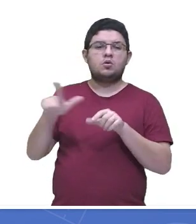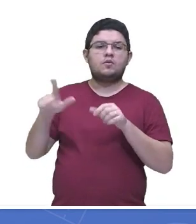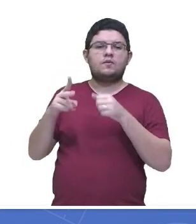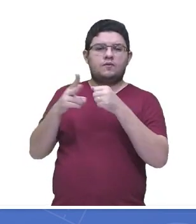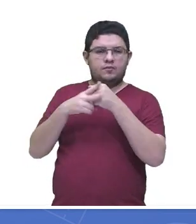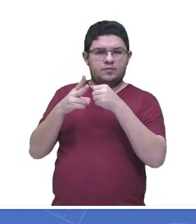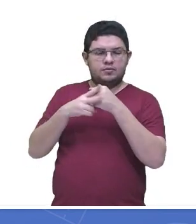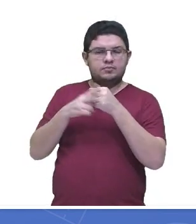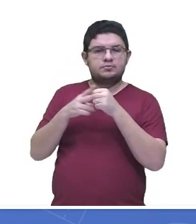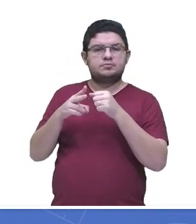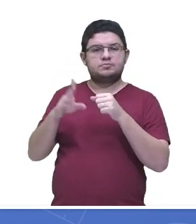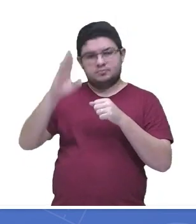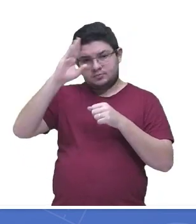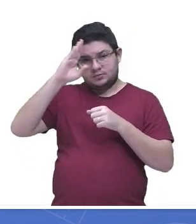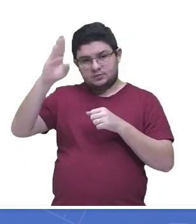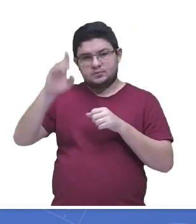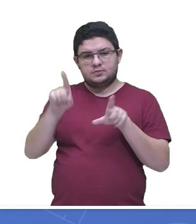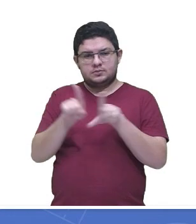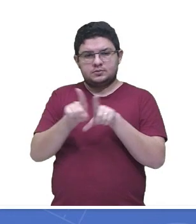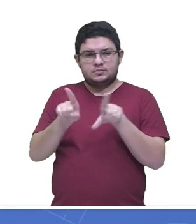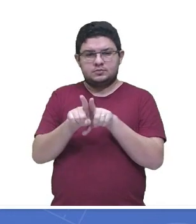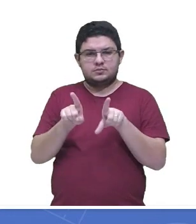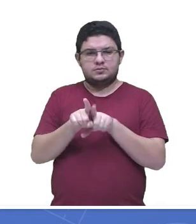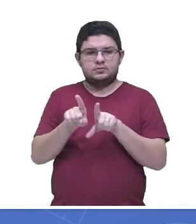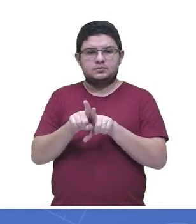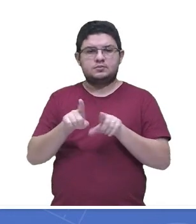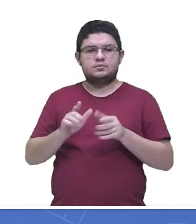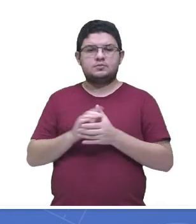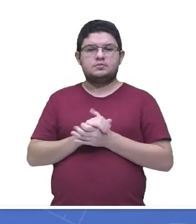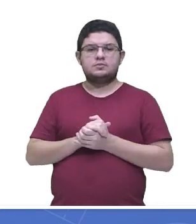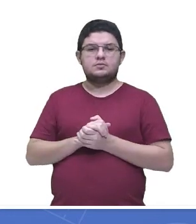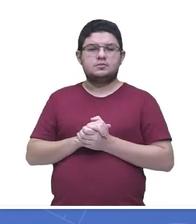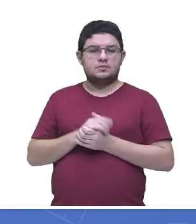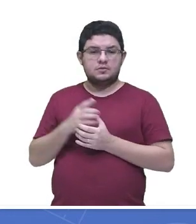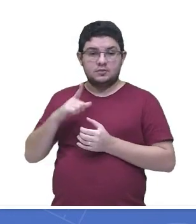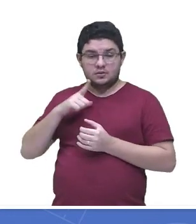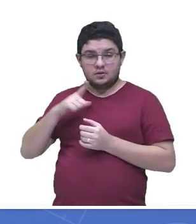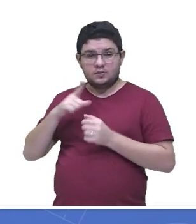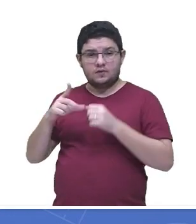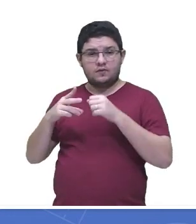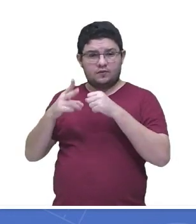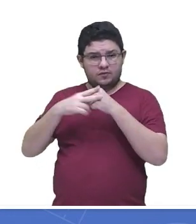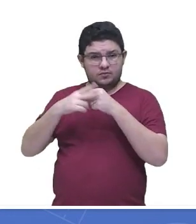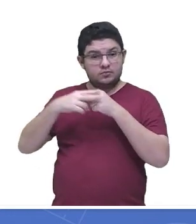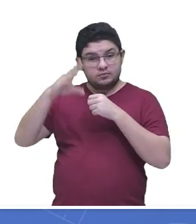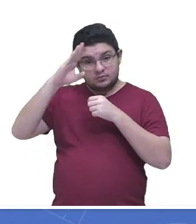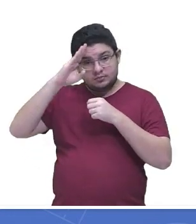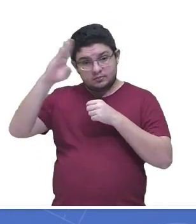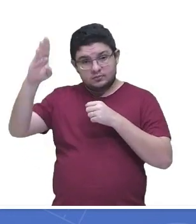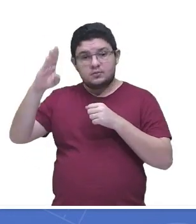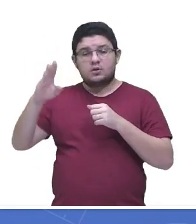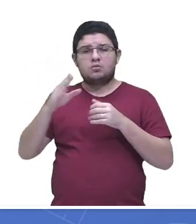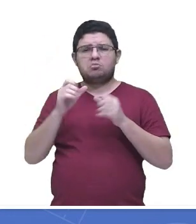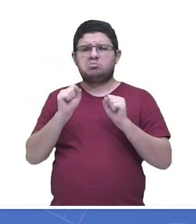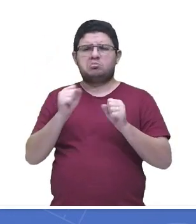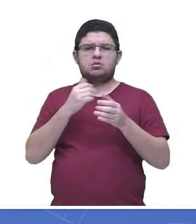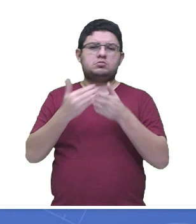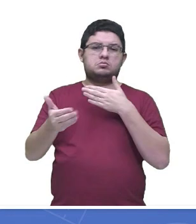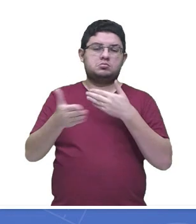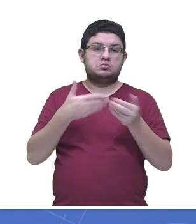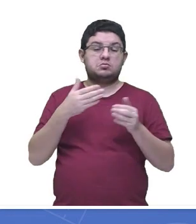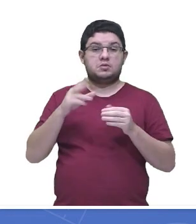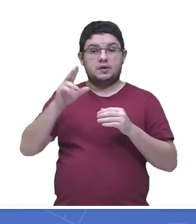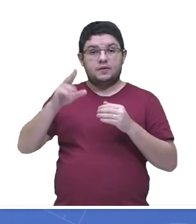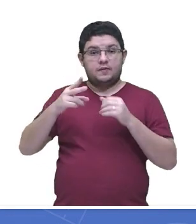tá, gente? Então, eu terei um verbo principal, que é o main verb. Aqui, ó. Pode ser qualquer verbo que